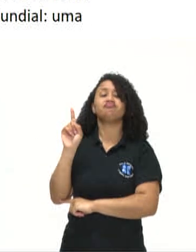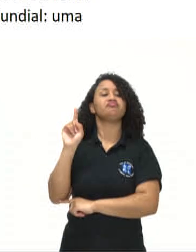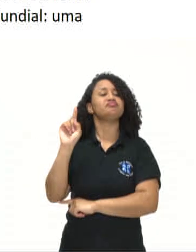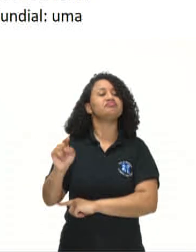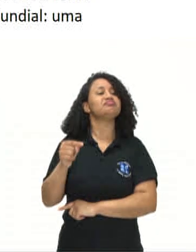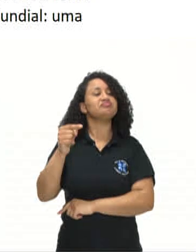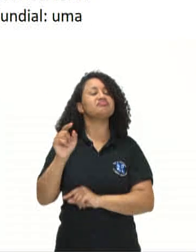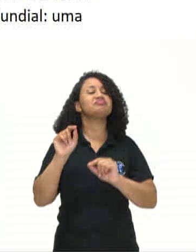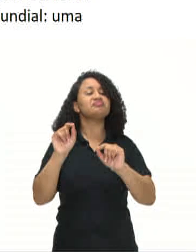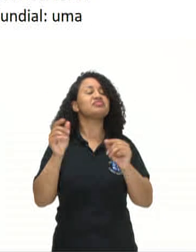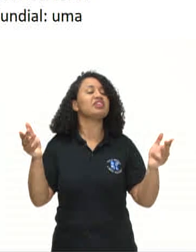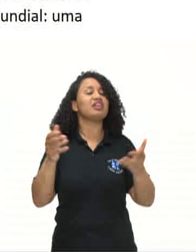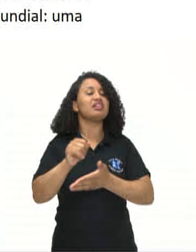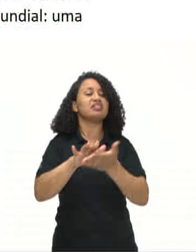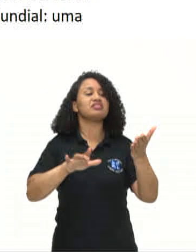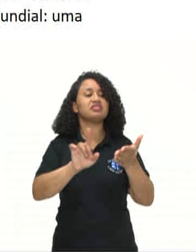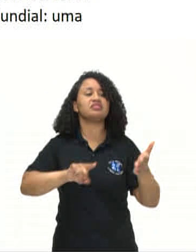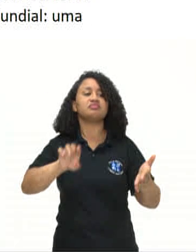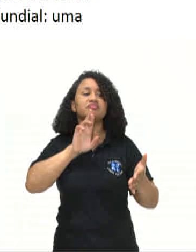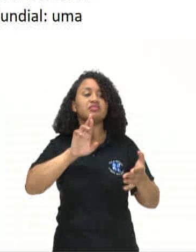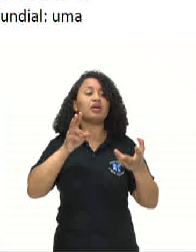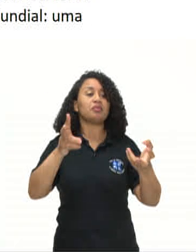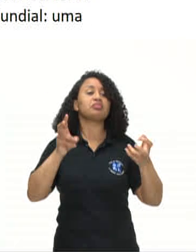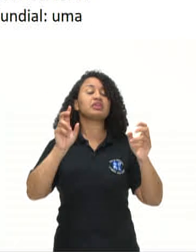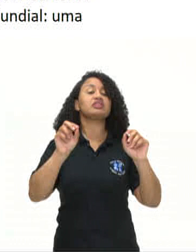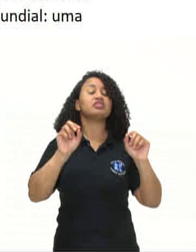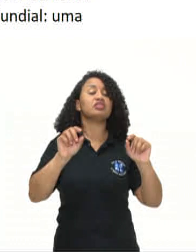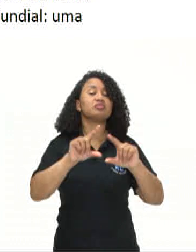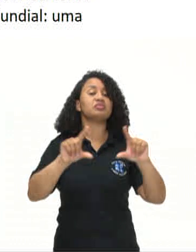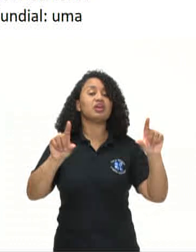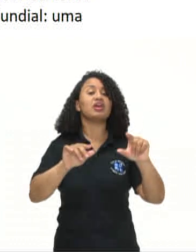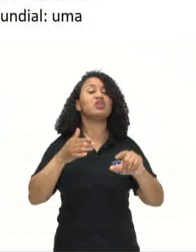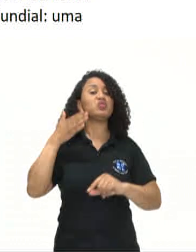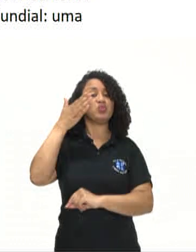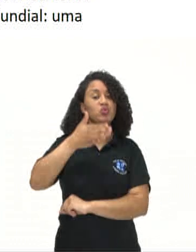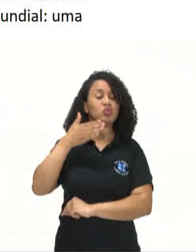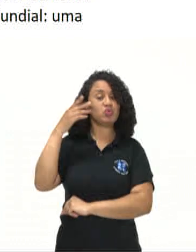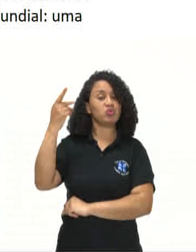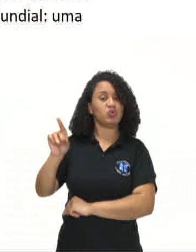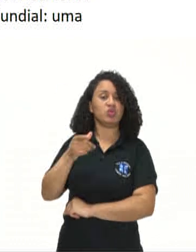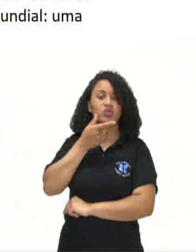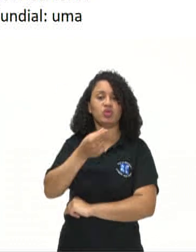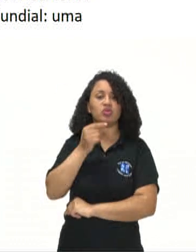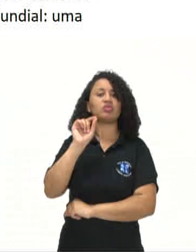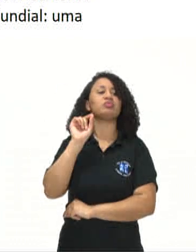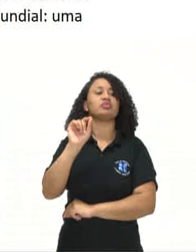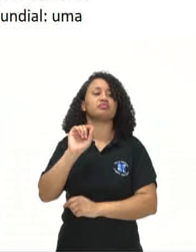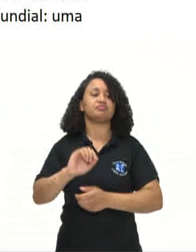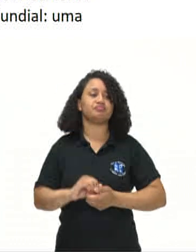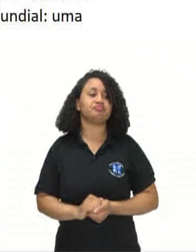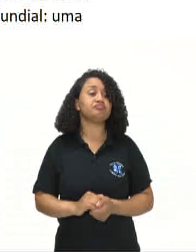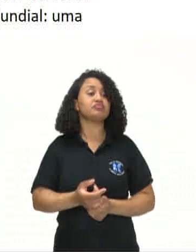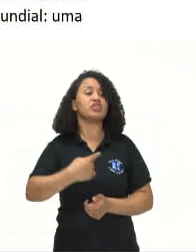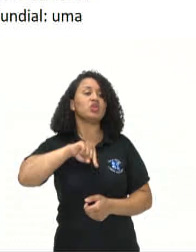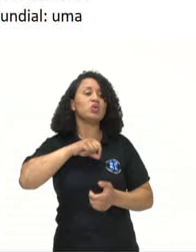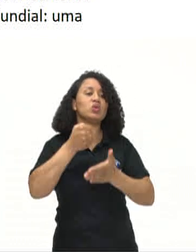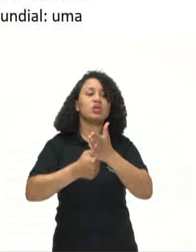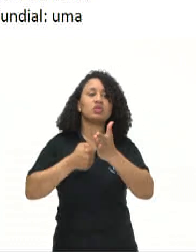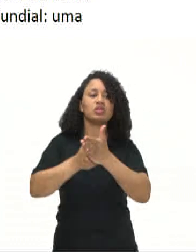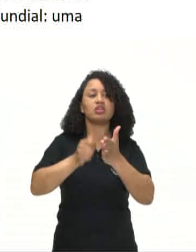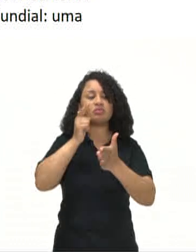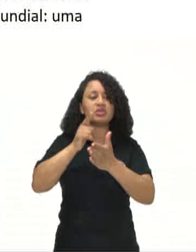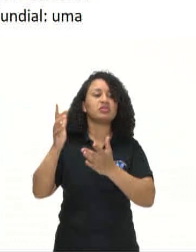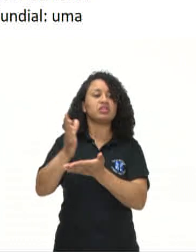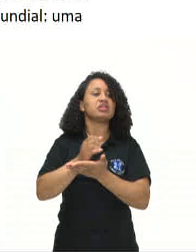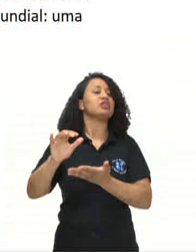falarmos sobre isso, exercício para você. Observe comigo esse discurso do Winston Churchill. Leia aí. Estamos lutando para